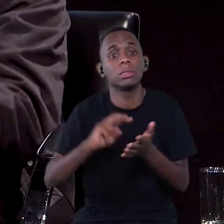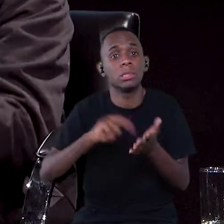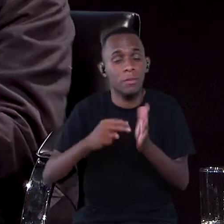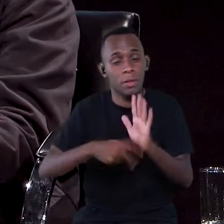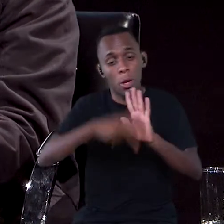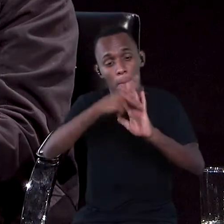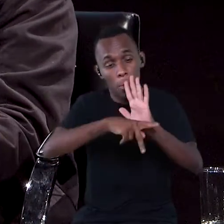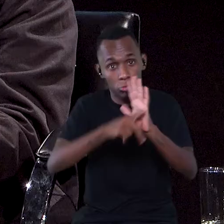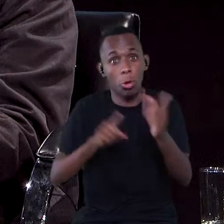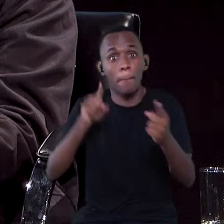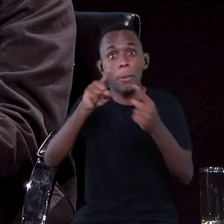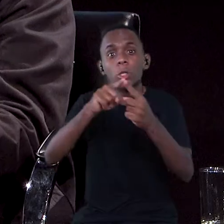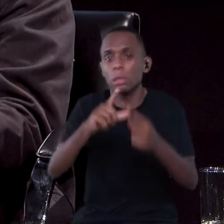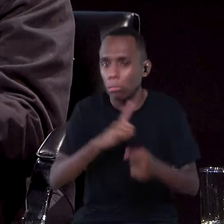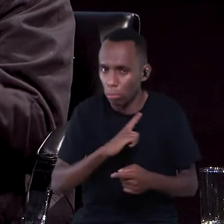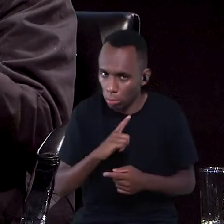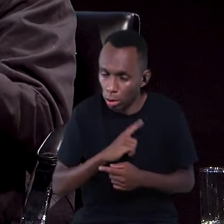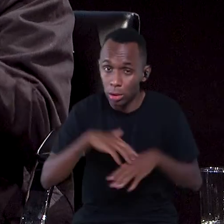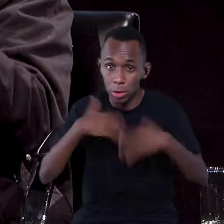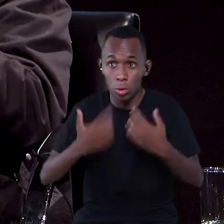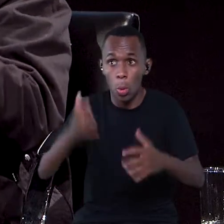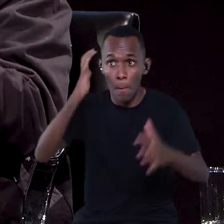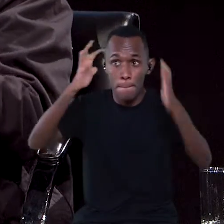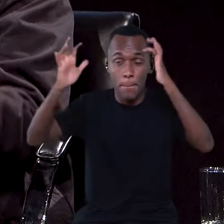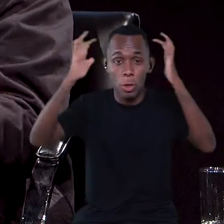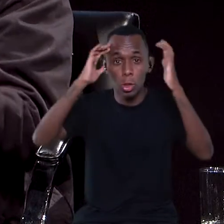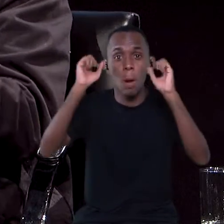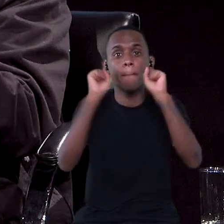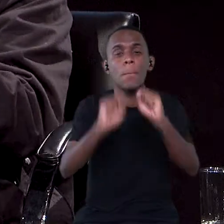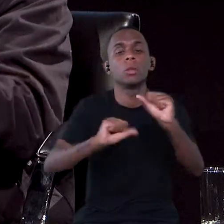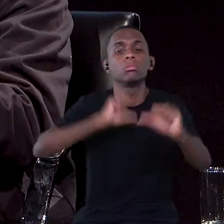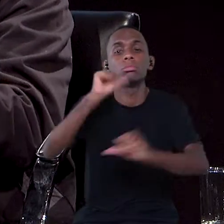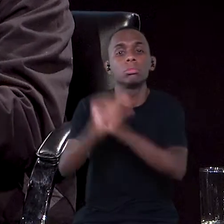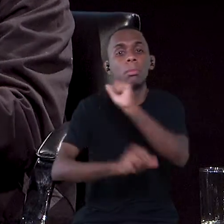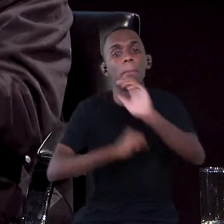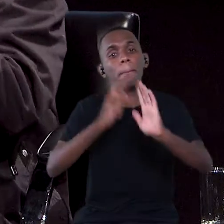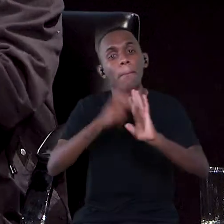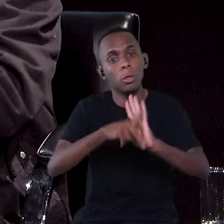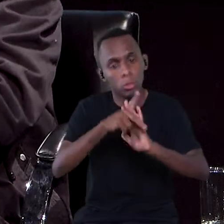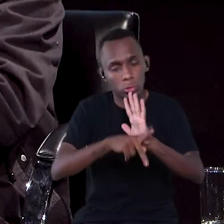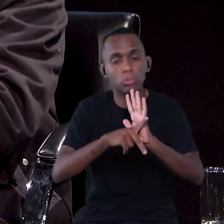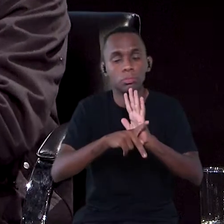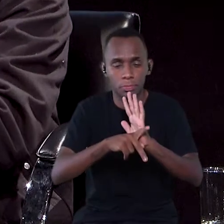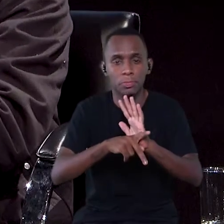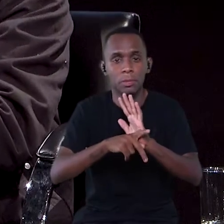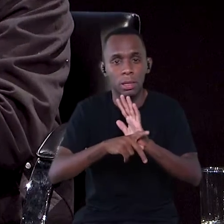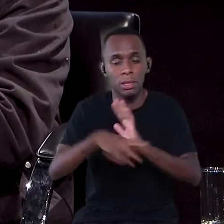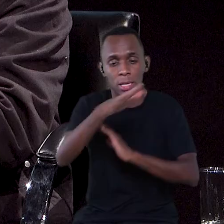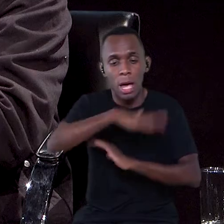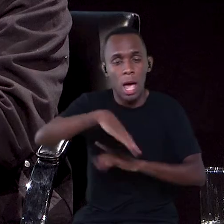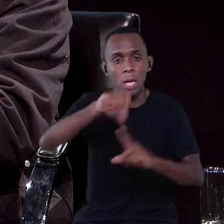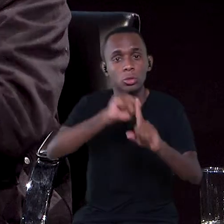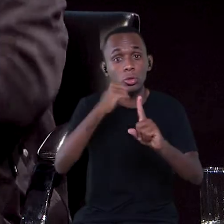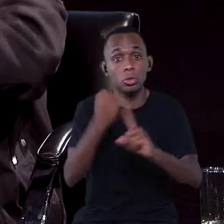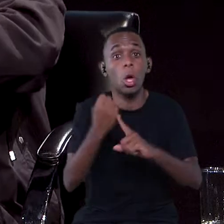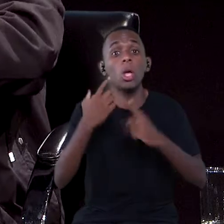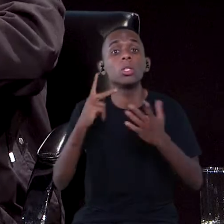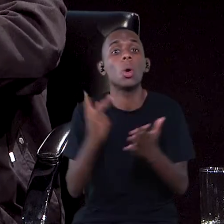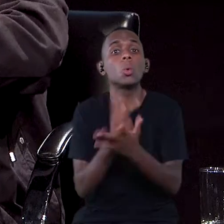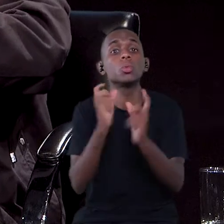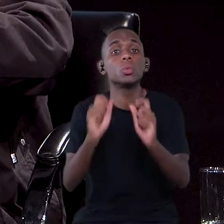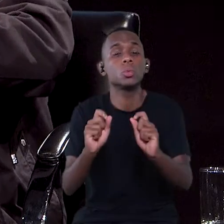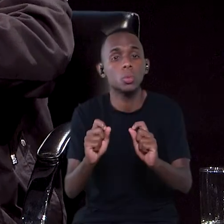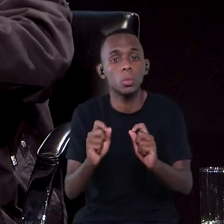de projetos objetivos. Então, a utopia pode se tornar também um projeto objetivo de alteração desse mundo social. E aí